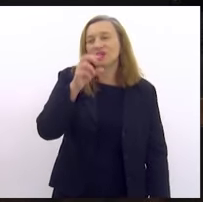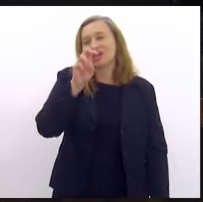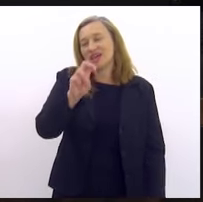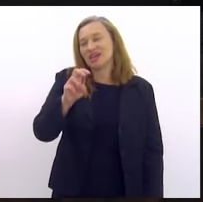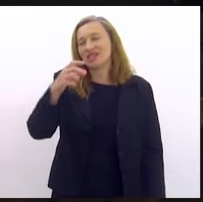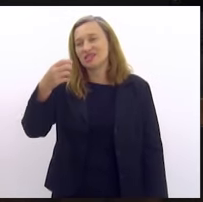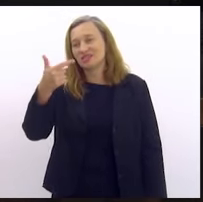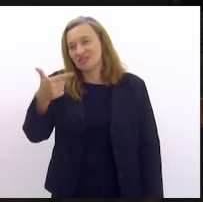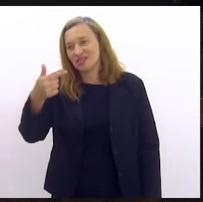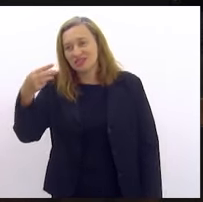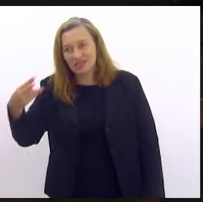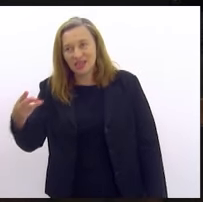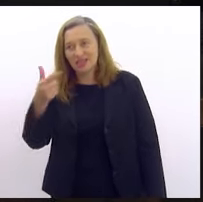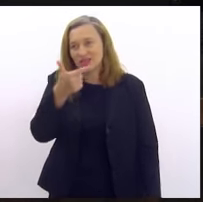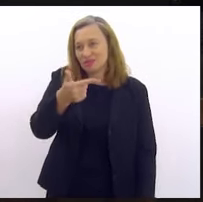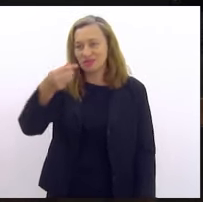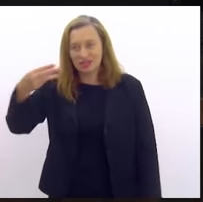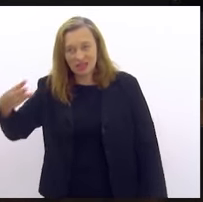3.527/2017,